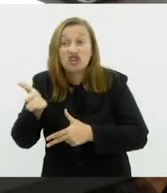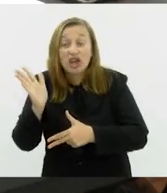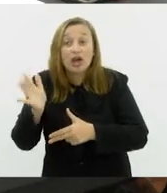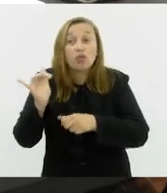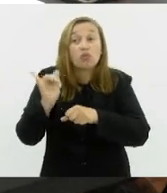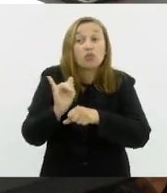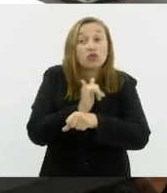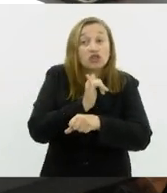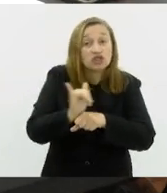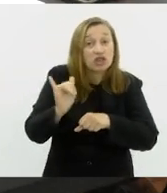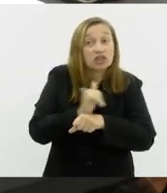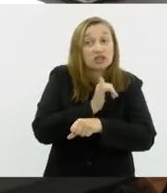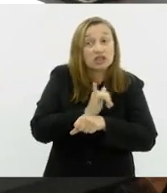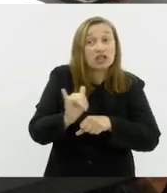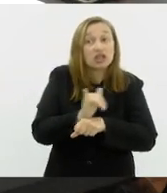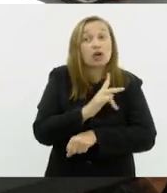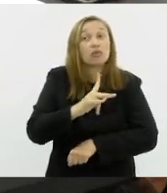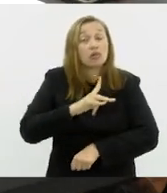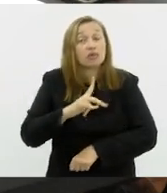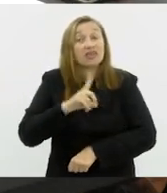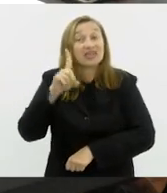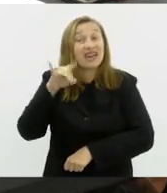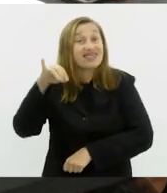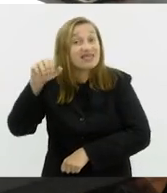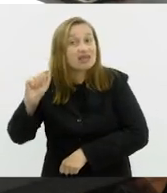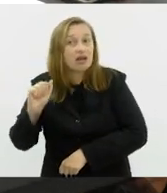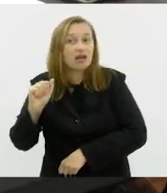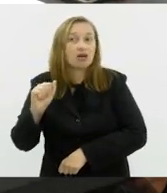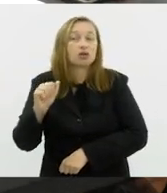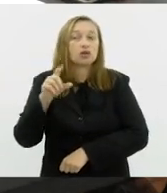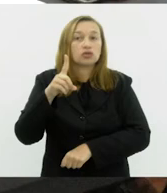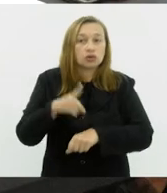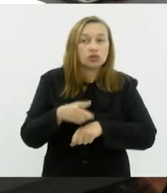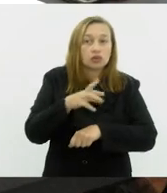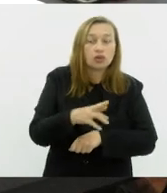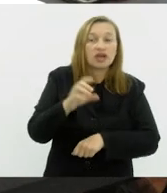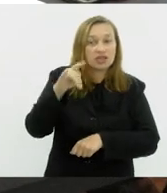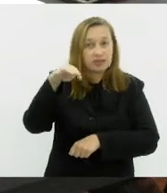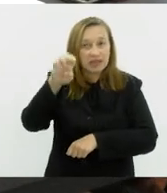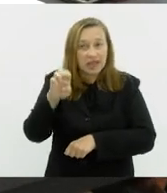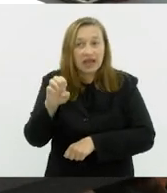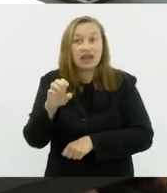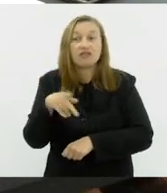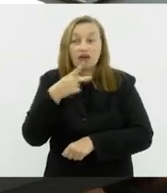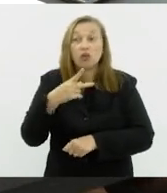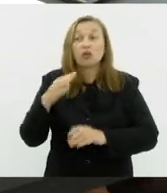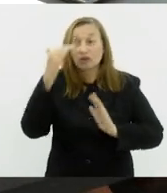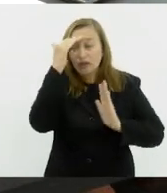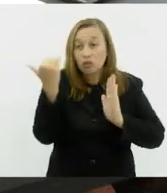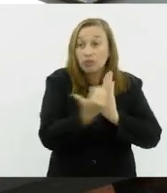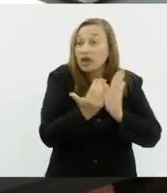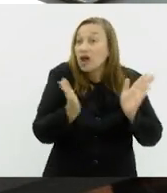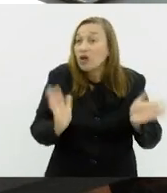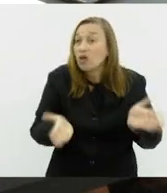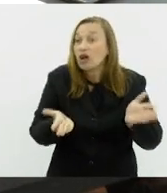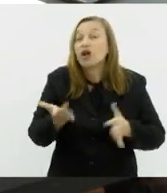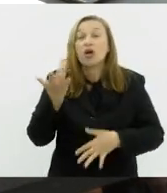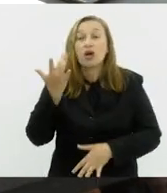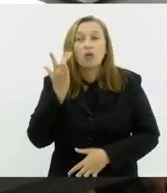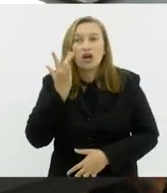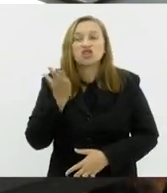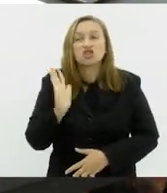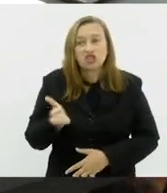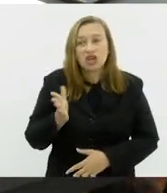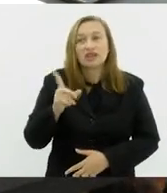medida preconizada pelo próprio DSE, que o doutor Spinelli adiantou que vai, a partir de agora, cumprir. Então, eu acho que o DSE já está ciente de